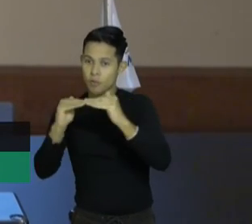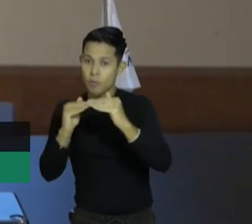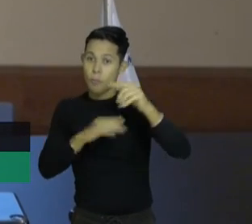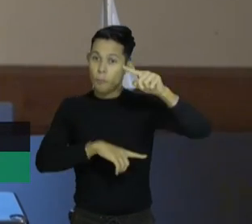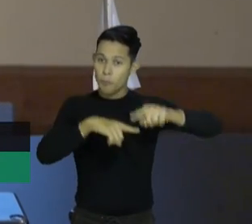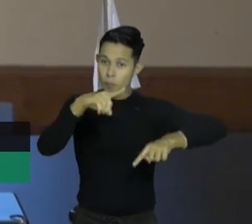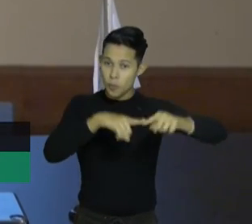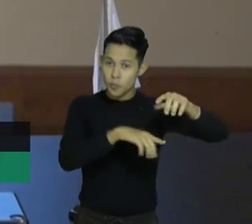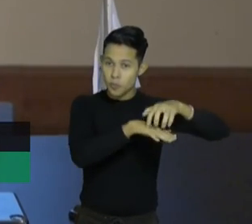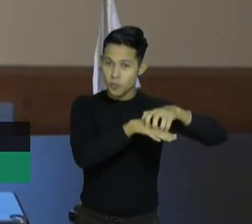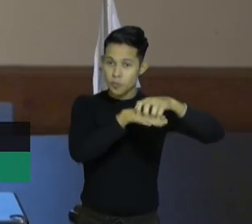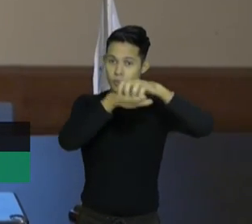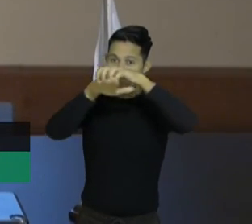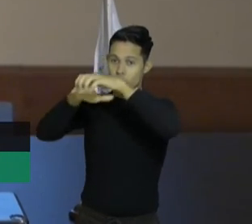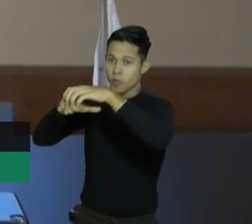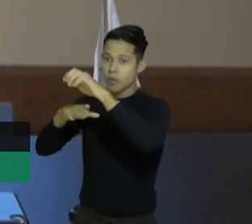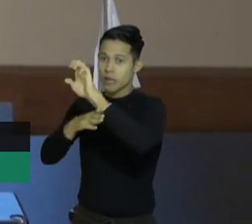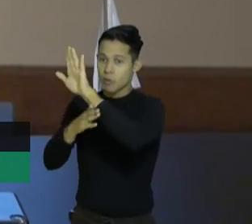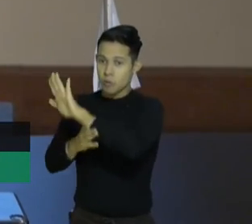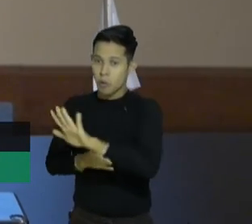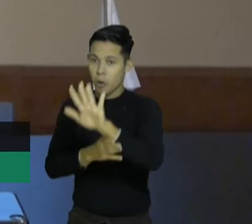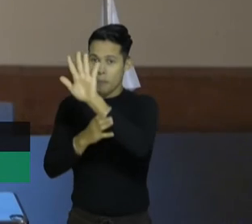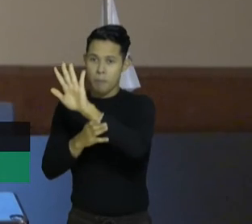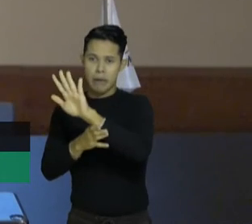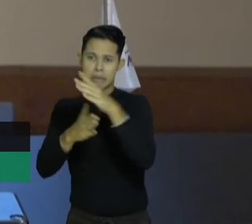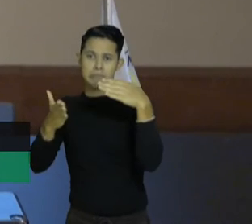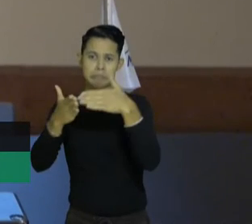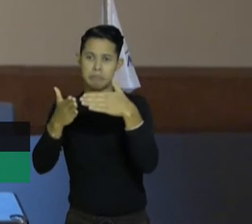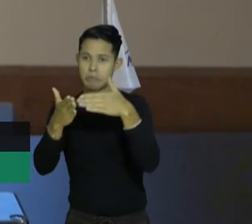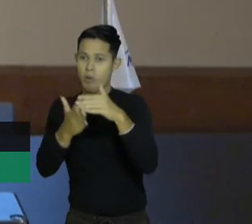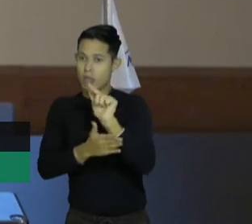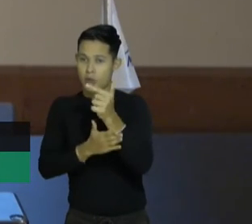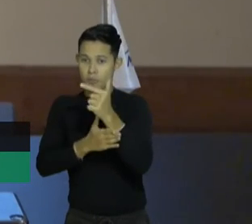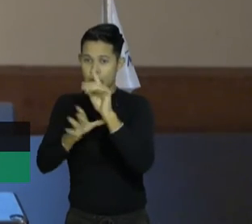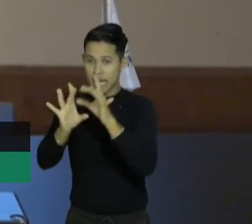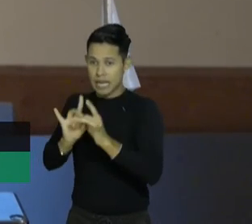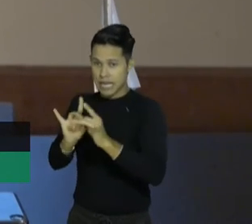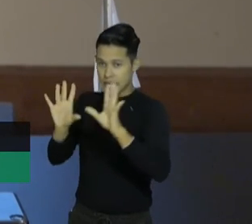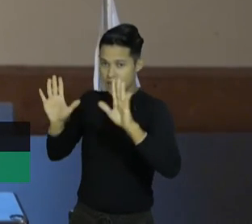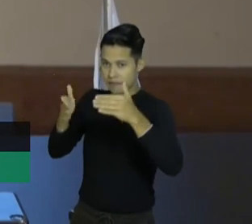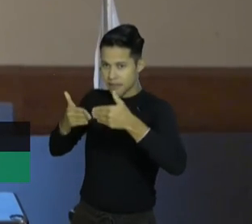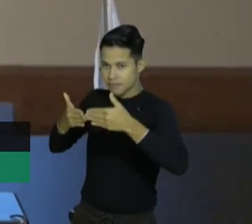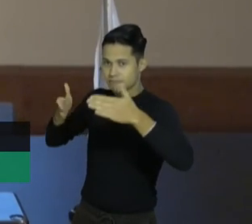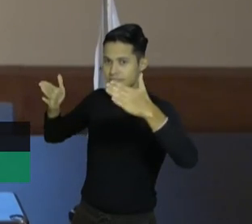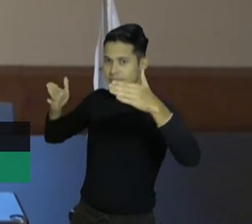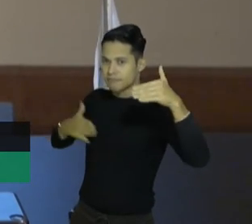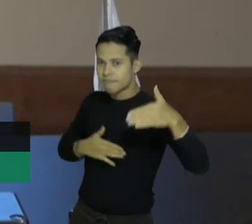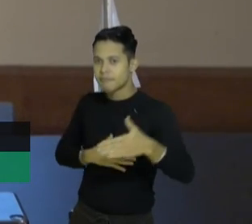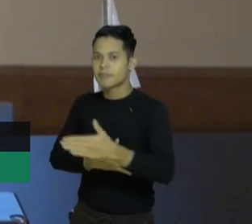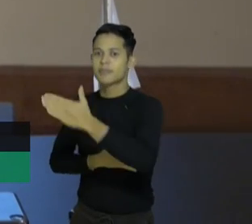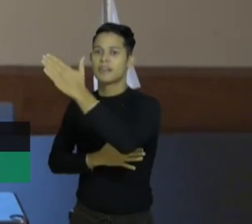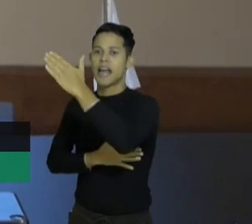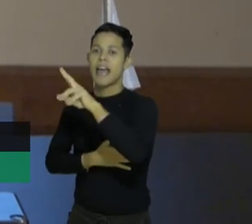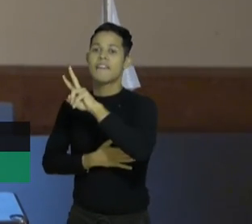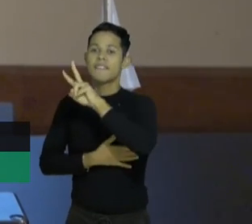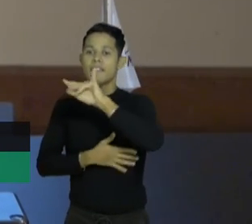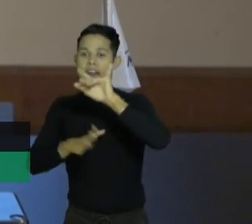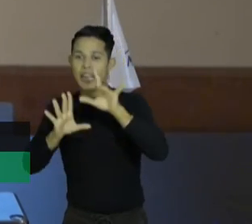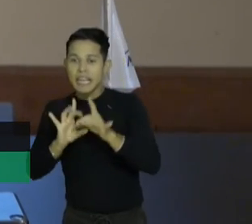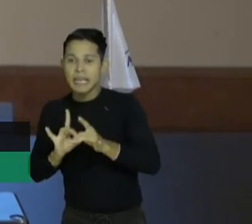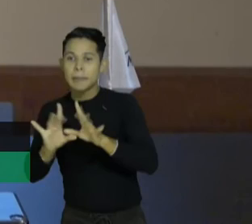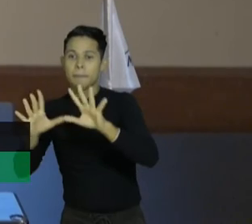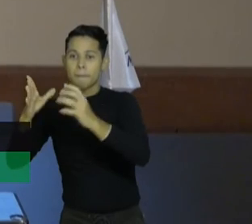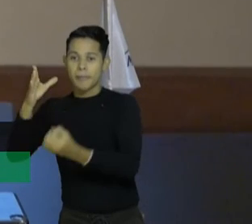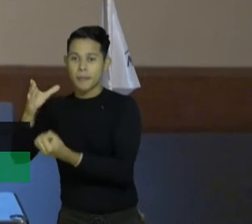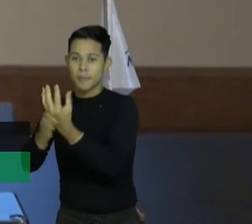Europa sem qualquer tipo de restrição nós vamos liquidar toda a produção agrícola da Europa